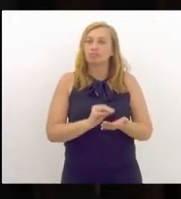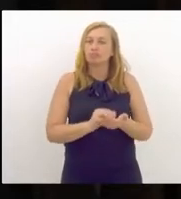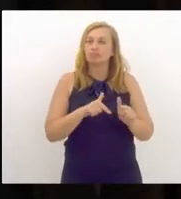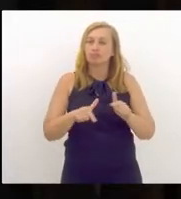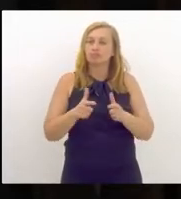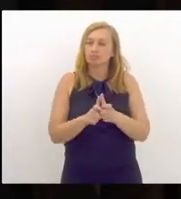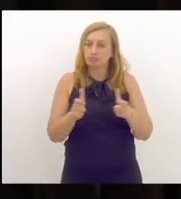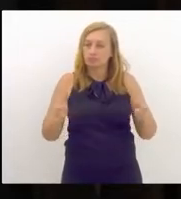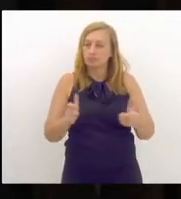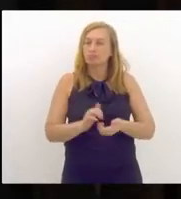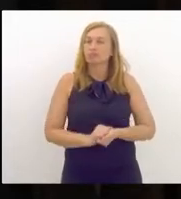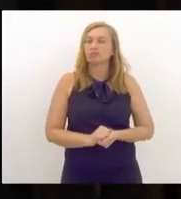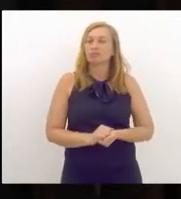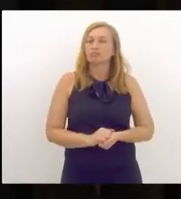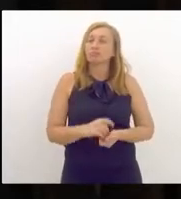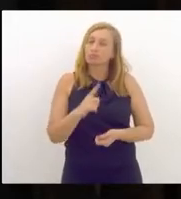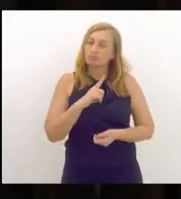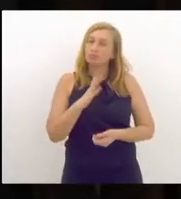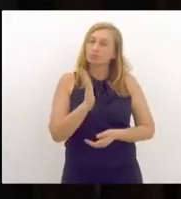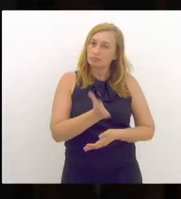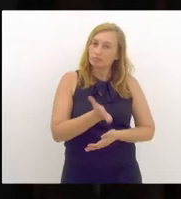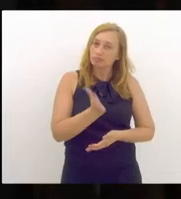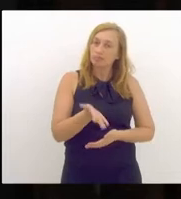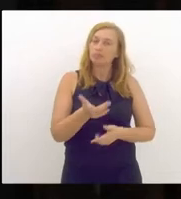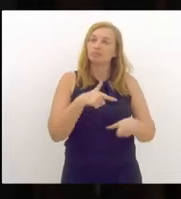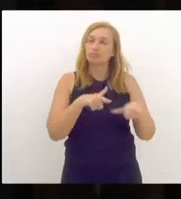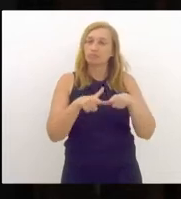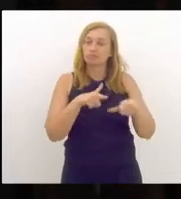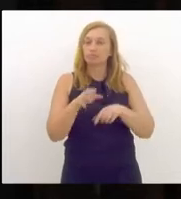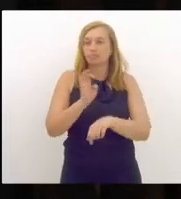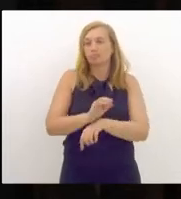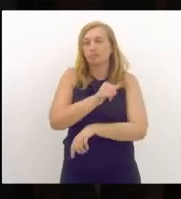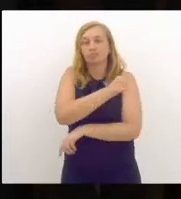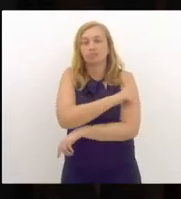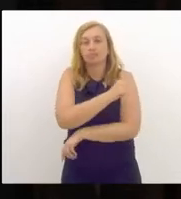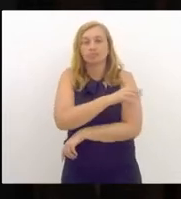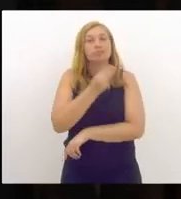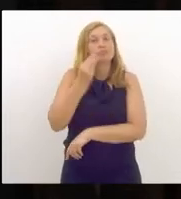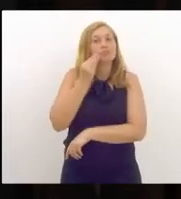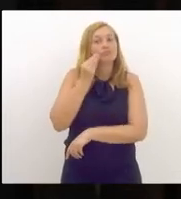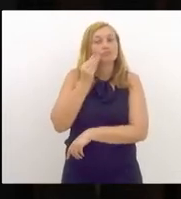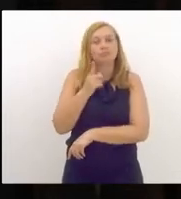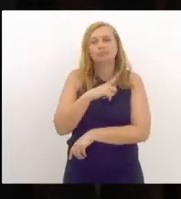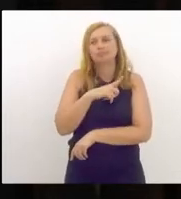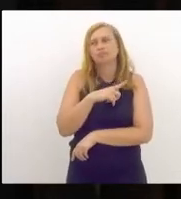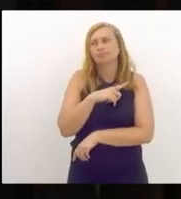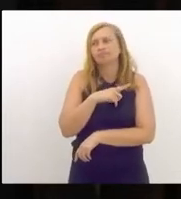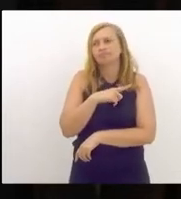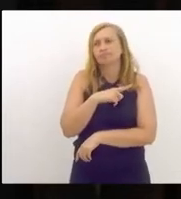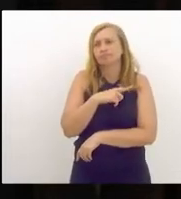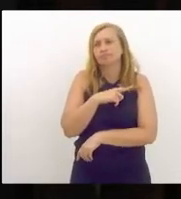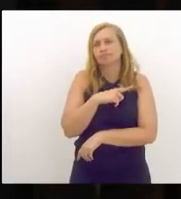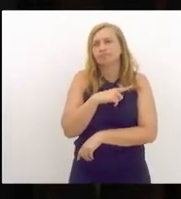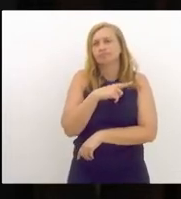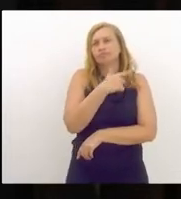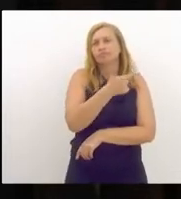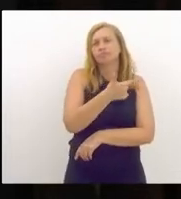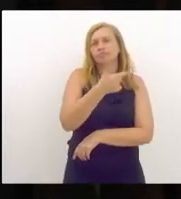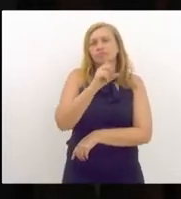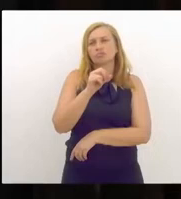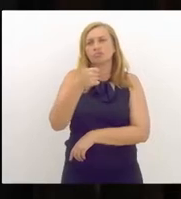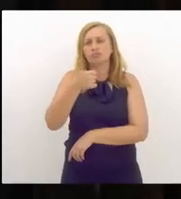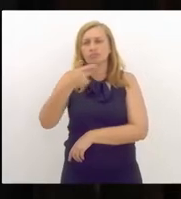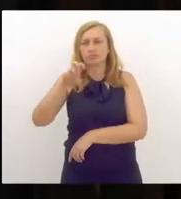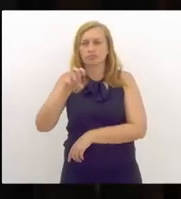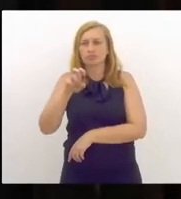alta mas já tá gerando algum emprego aí o estado do Rio de Janeiro mônica-ministro ainda tem desde 2015 nós